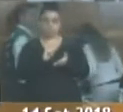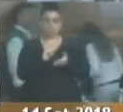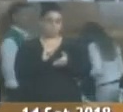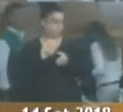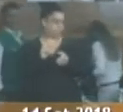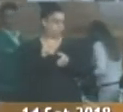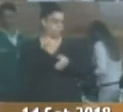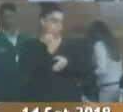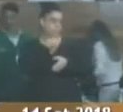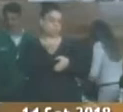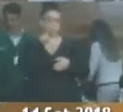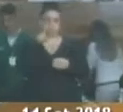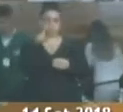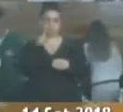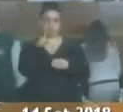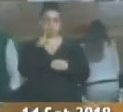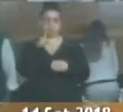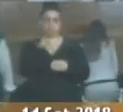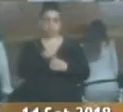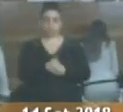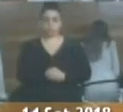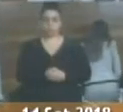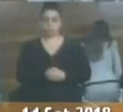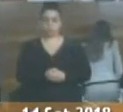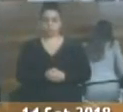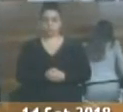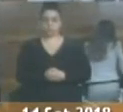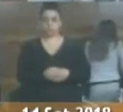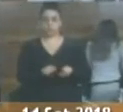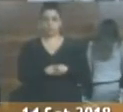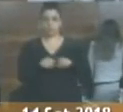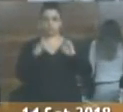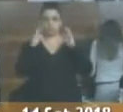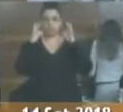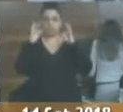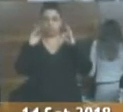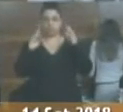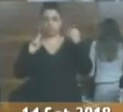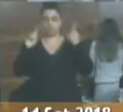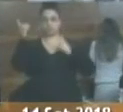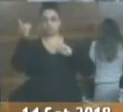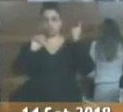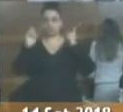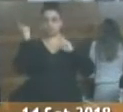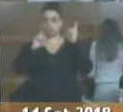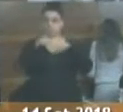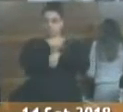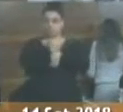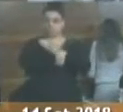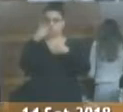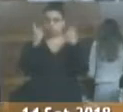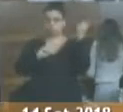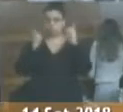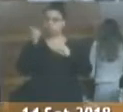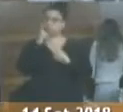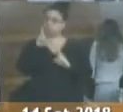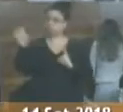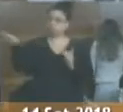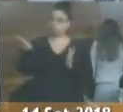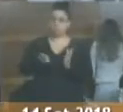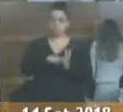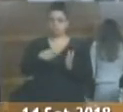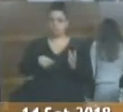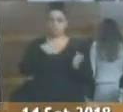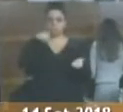E, como eu falei, nós trouxemos o técnico do Chile, o Uribe, E nós temos um convênio com a Universidade do